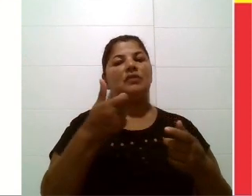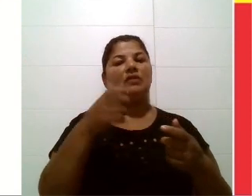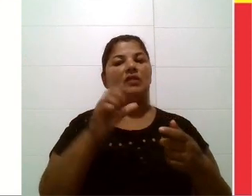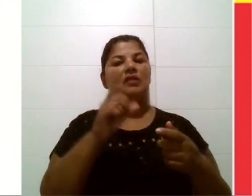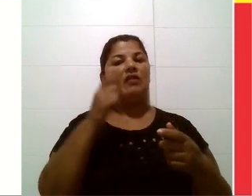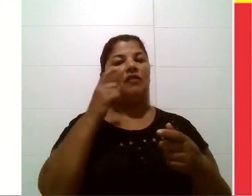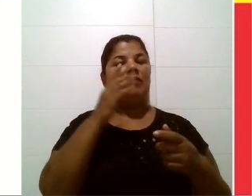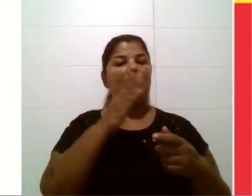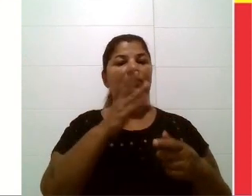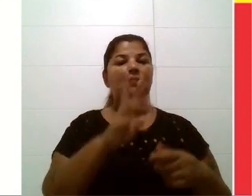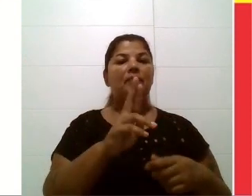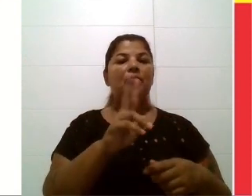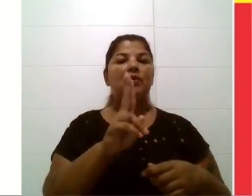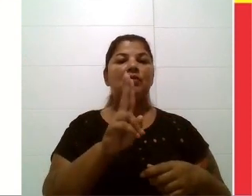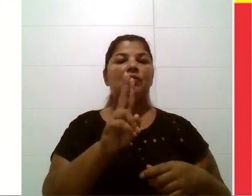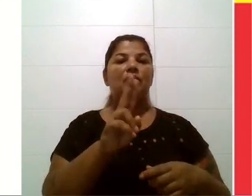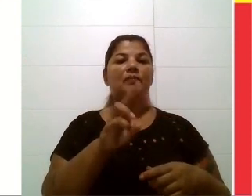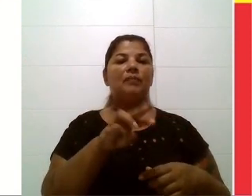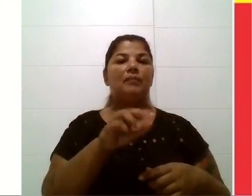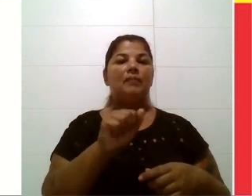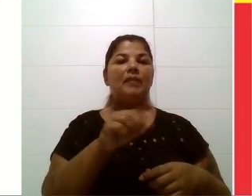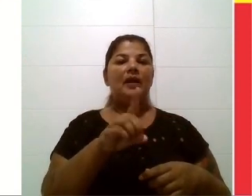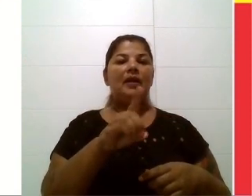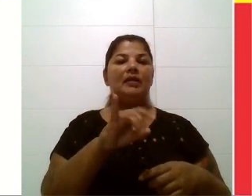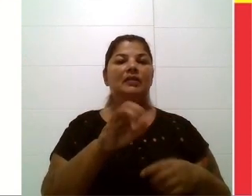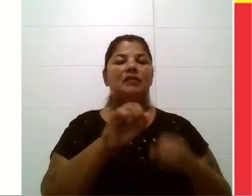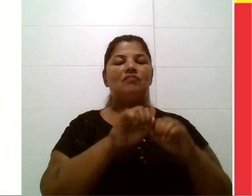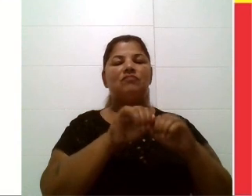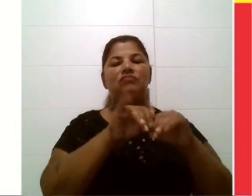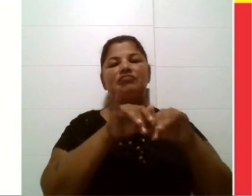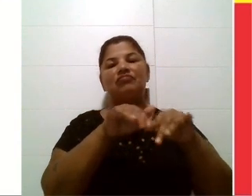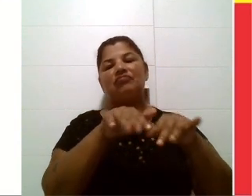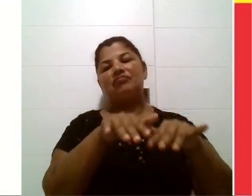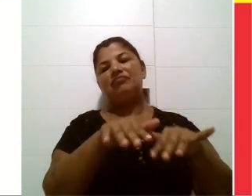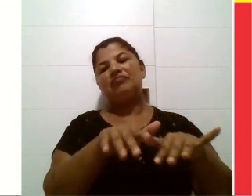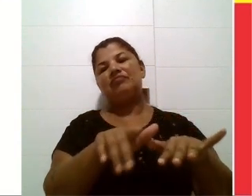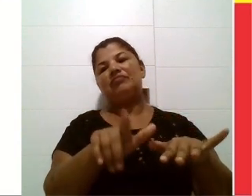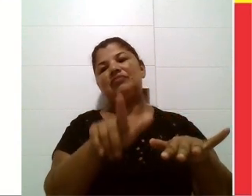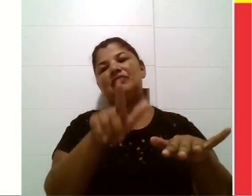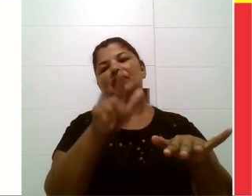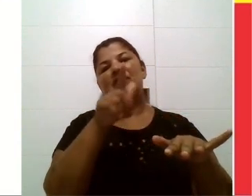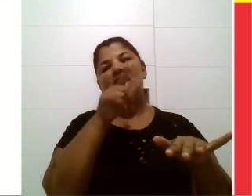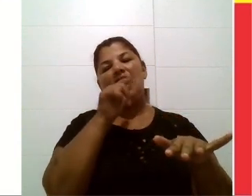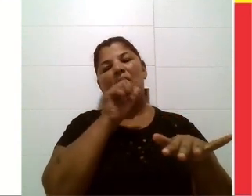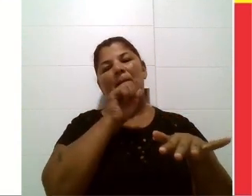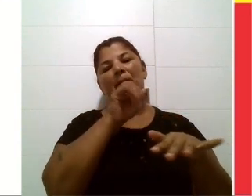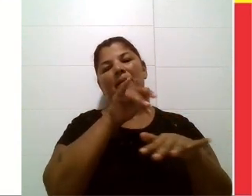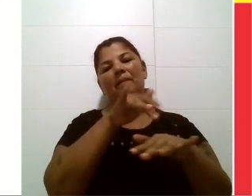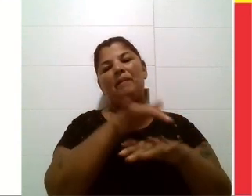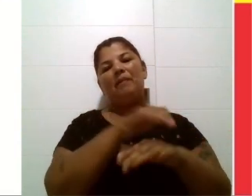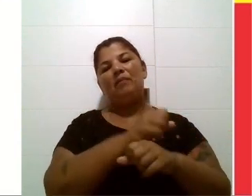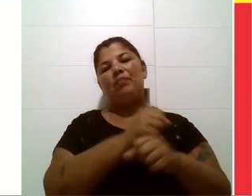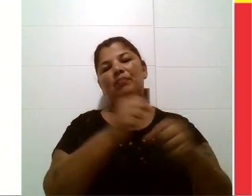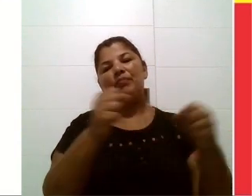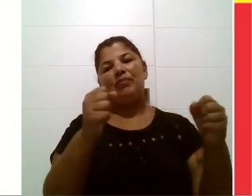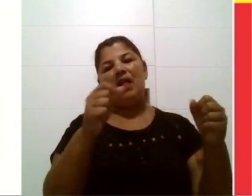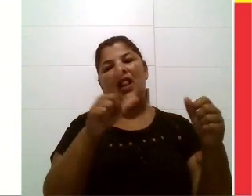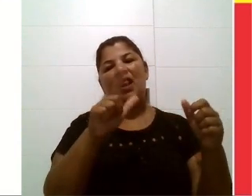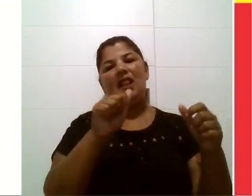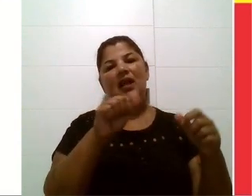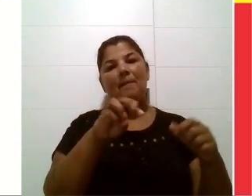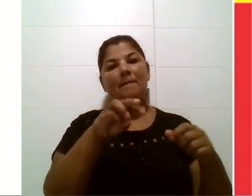Brasil, e a empresa, né, de mineração despejou aí esse rejeito, essa lama de minério,